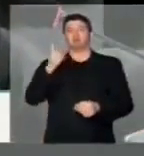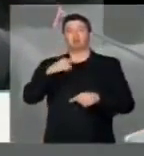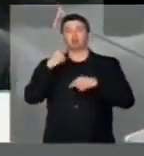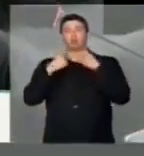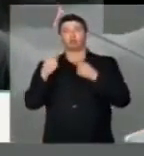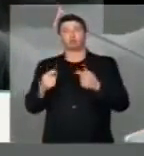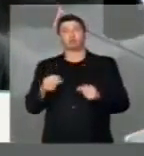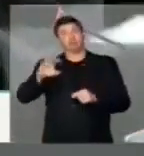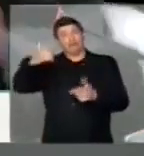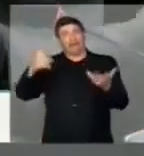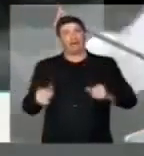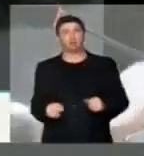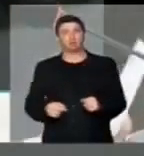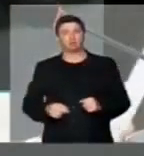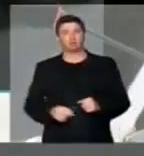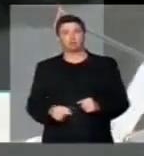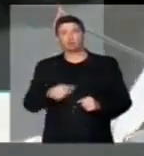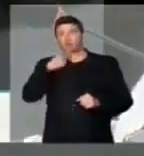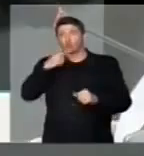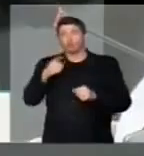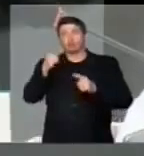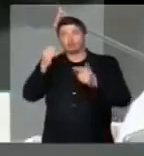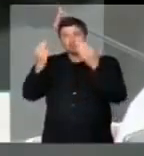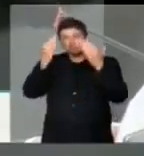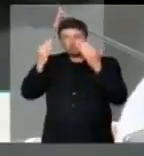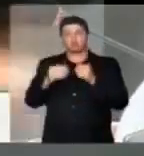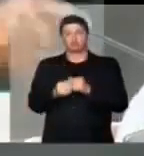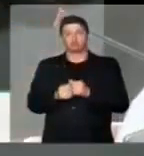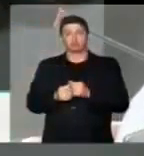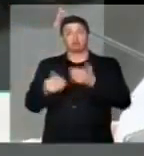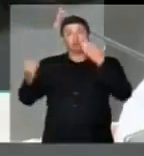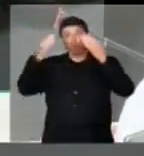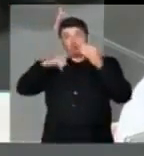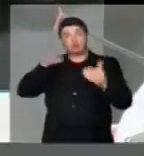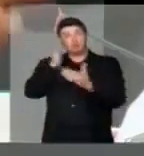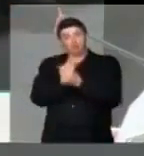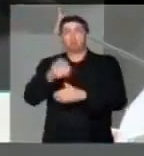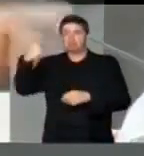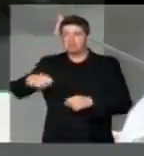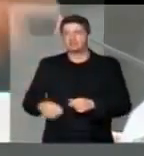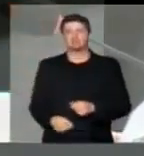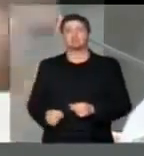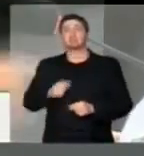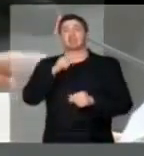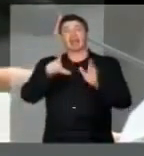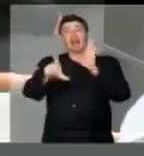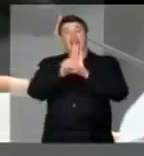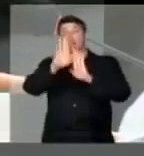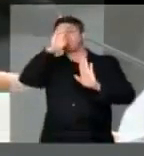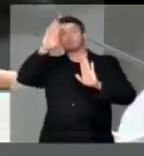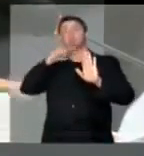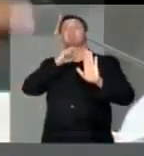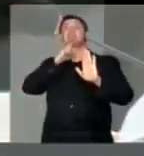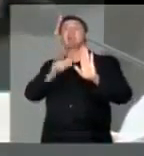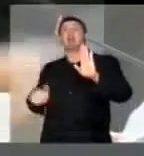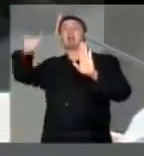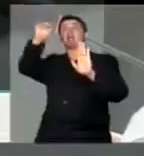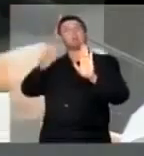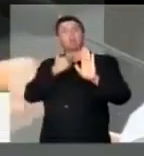lei do crime de responsabilidade, como foi contra o Plano Real. Sempre que